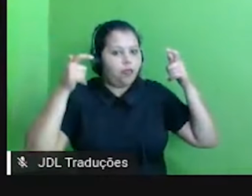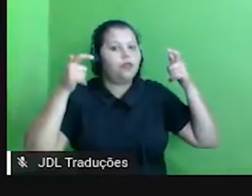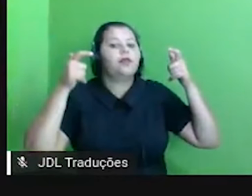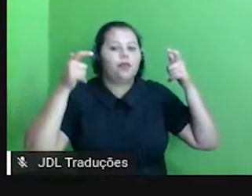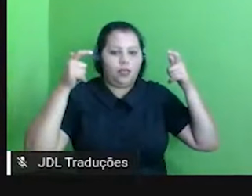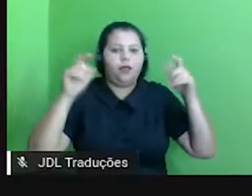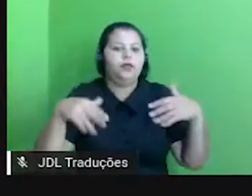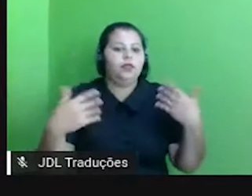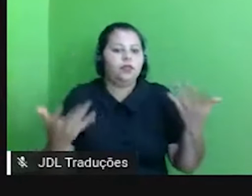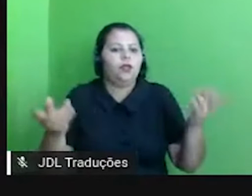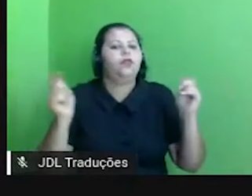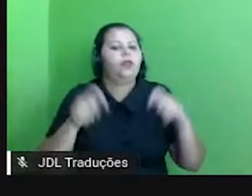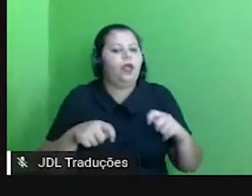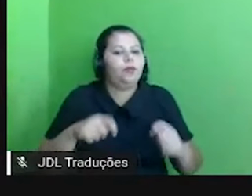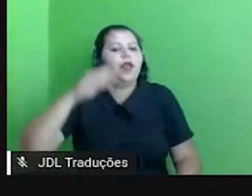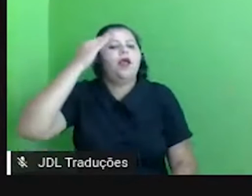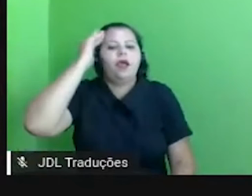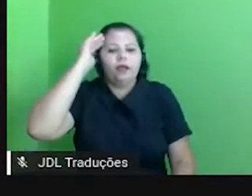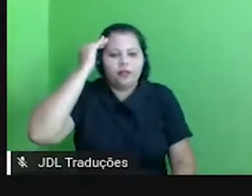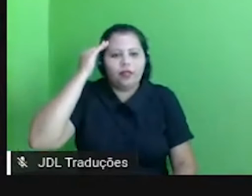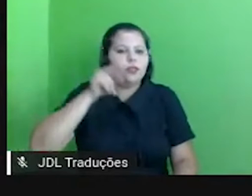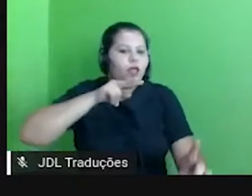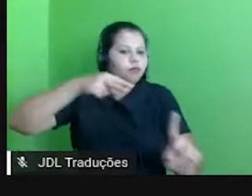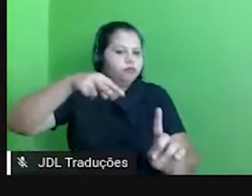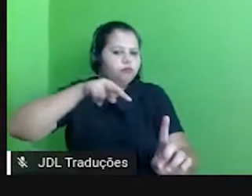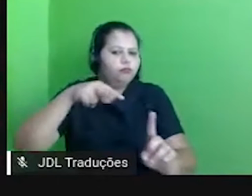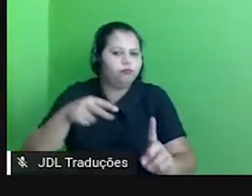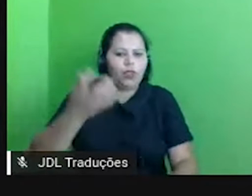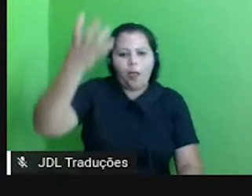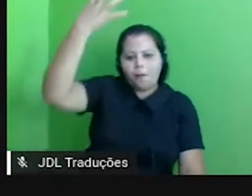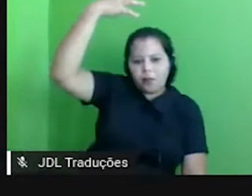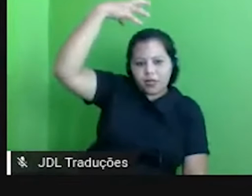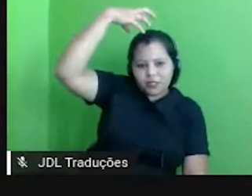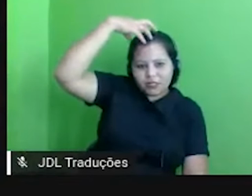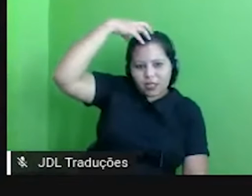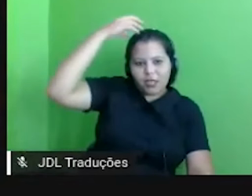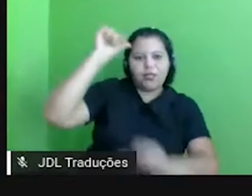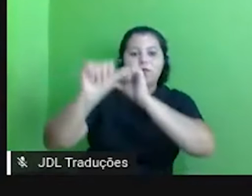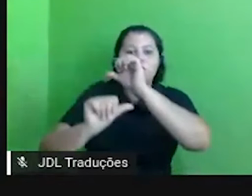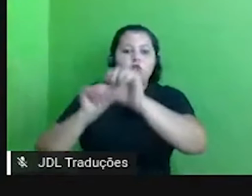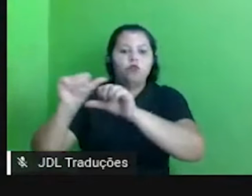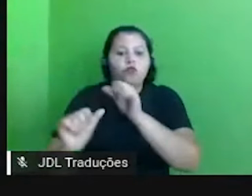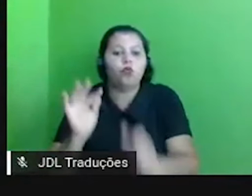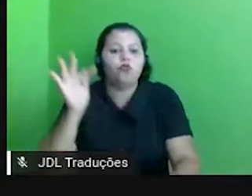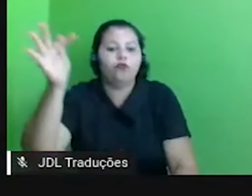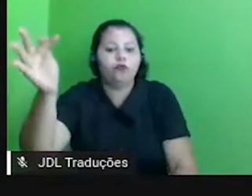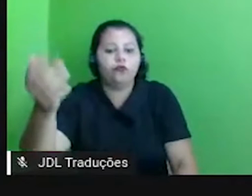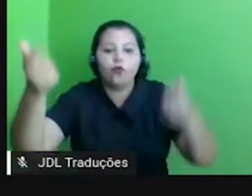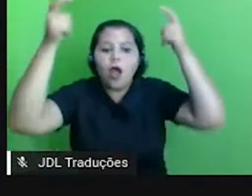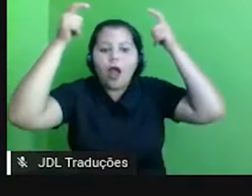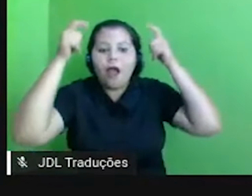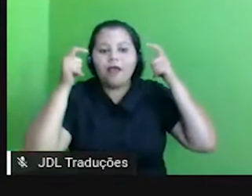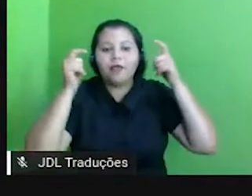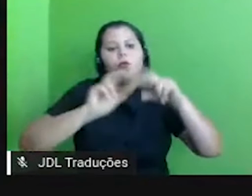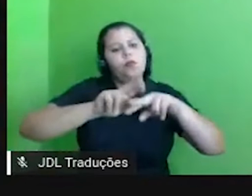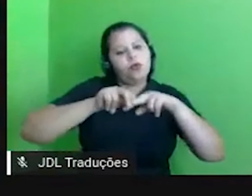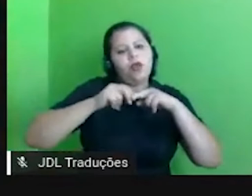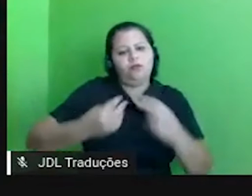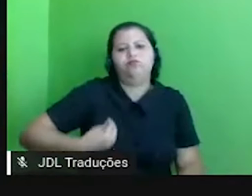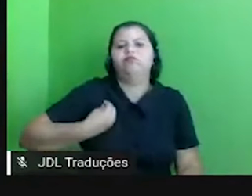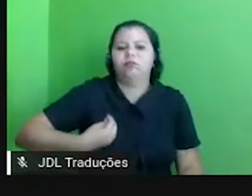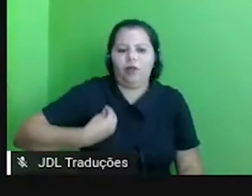perspectiva do livro né Essa Ideia de princesas mas que se tornaram rainhas que se tornaram rainhas pelo próprio destino delas